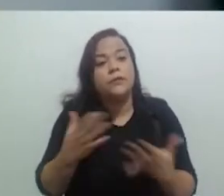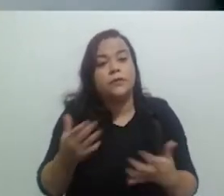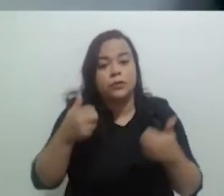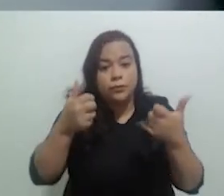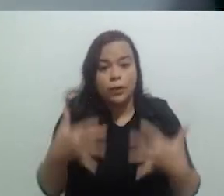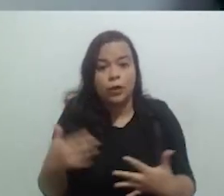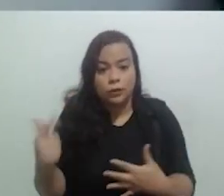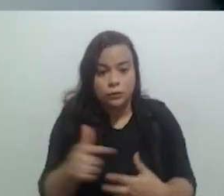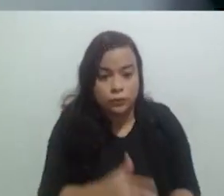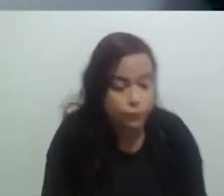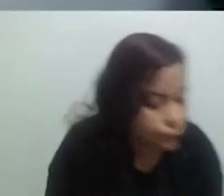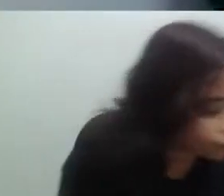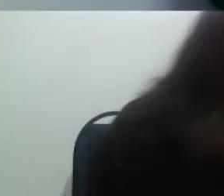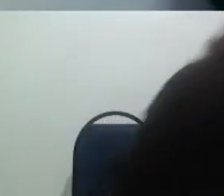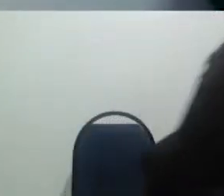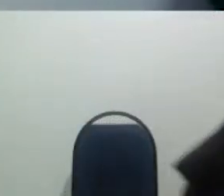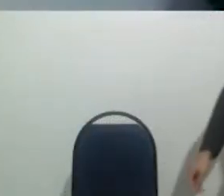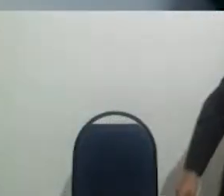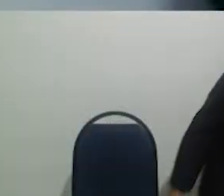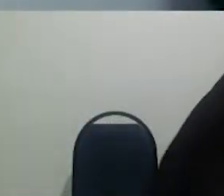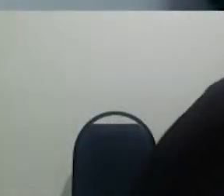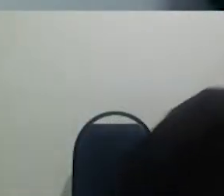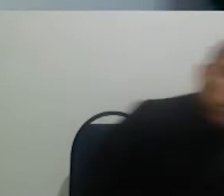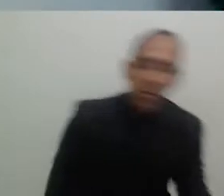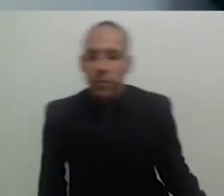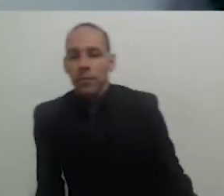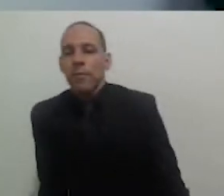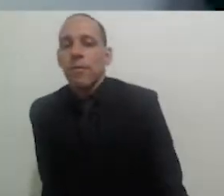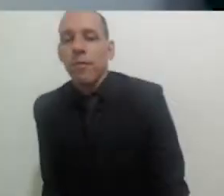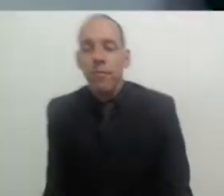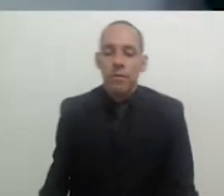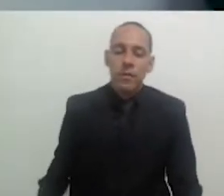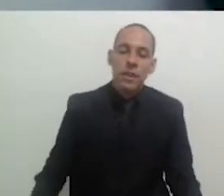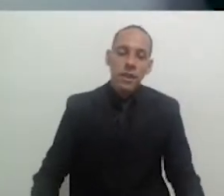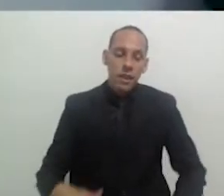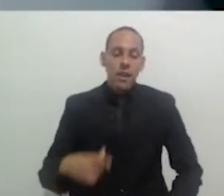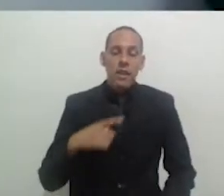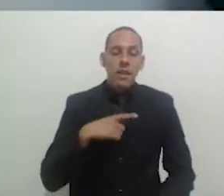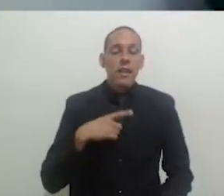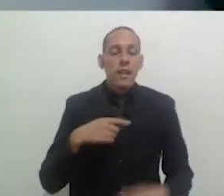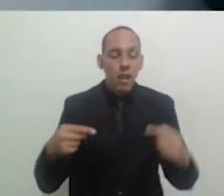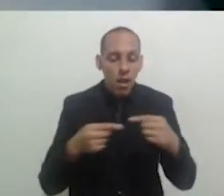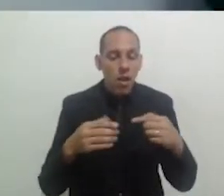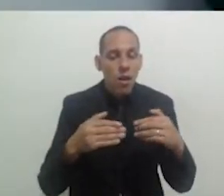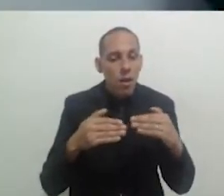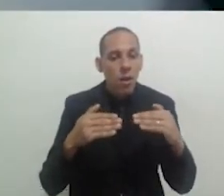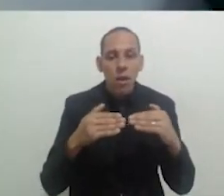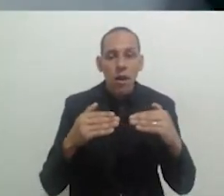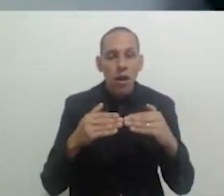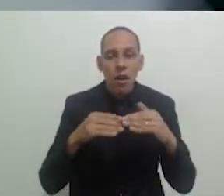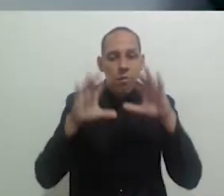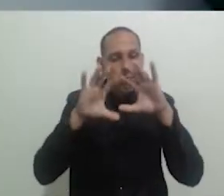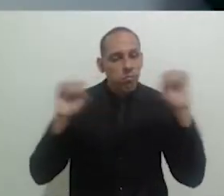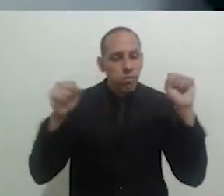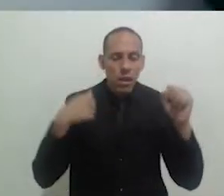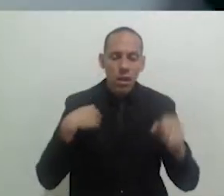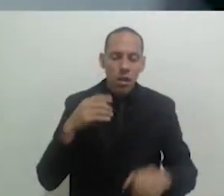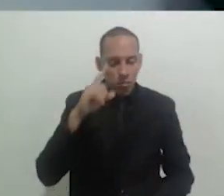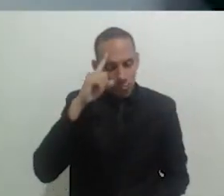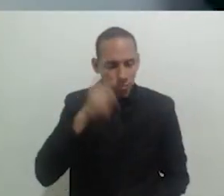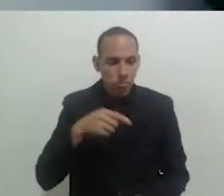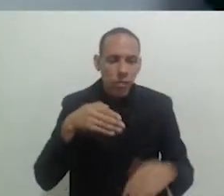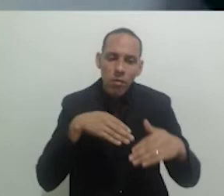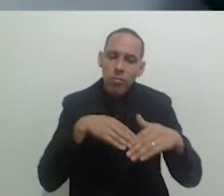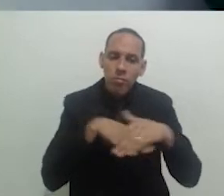que dependessem que tivessem a ver com a competência do tribunal, mandei arquivar. Daí o agravo interno,